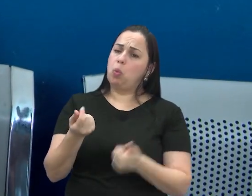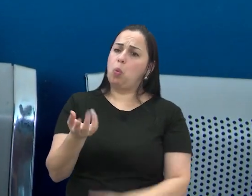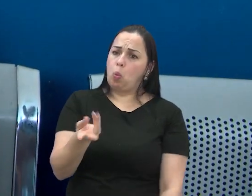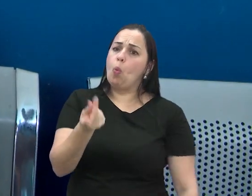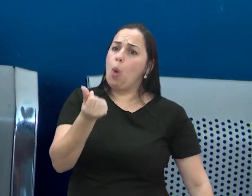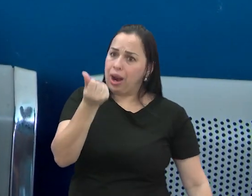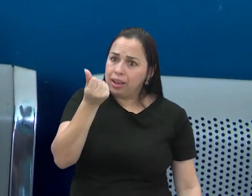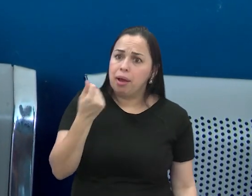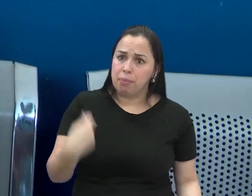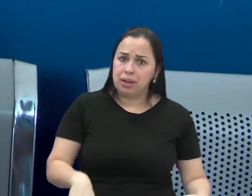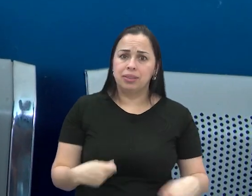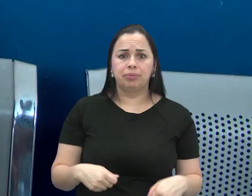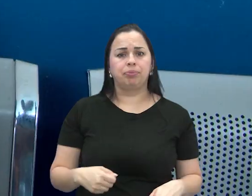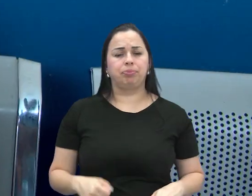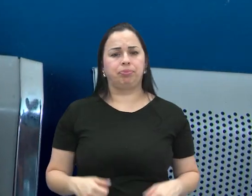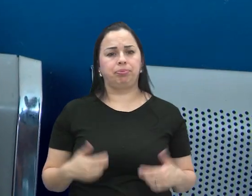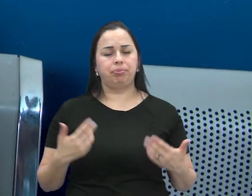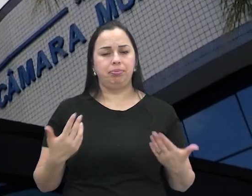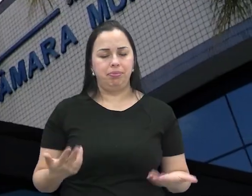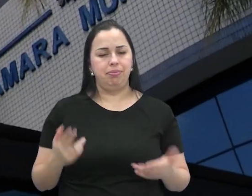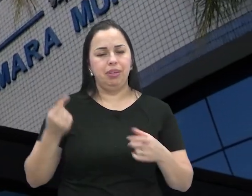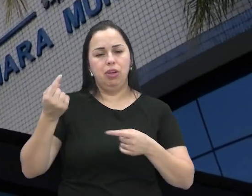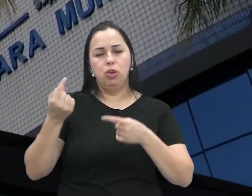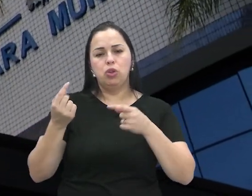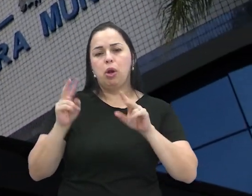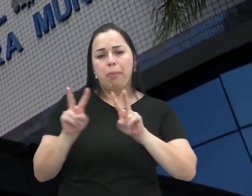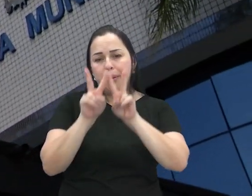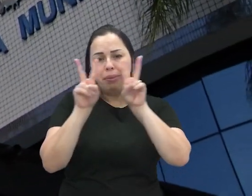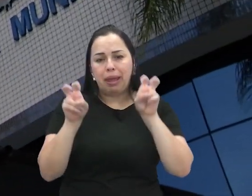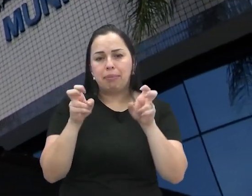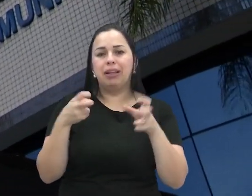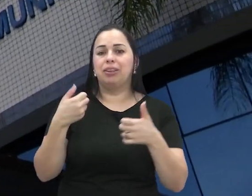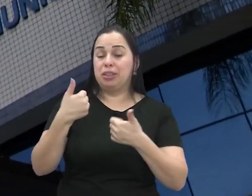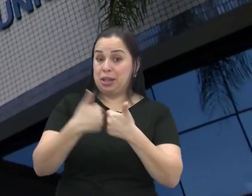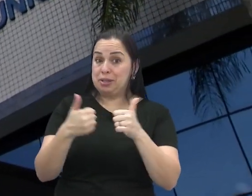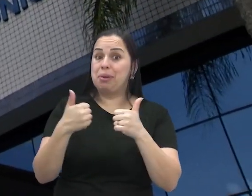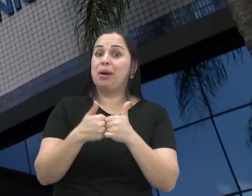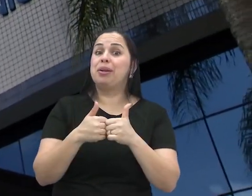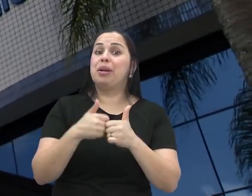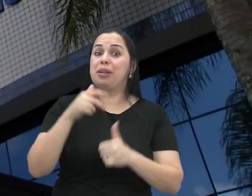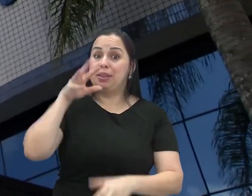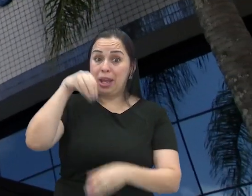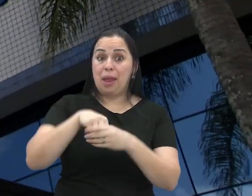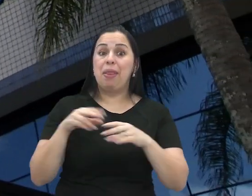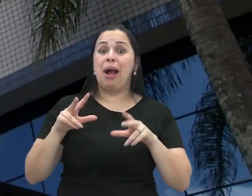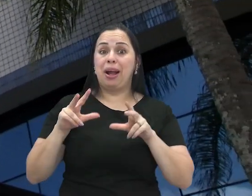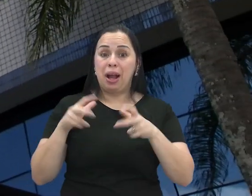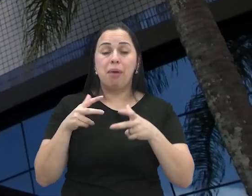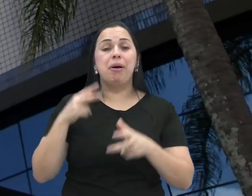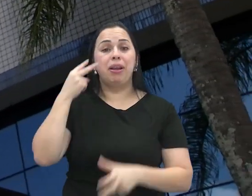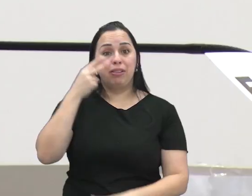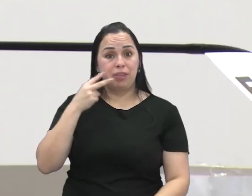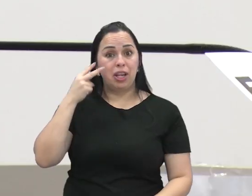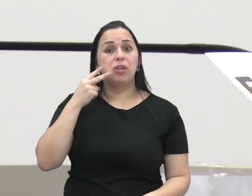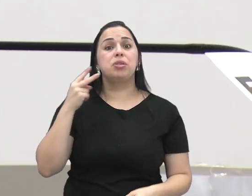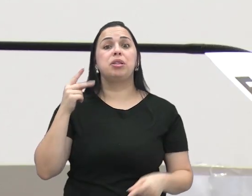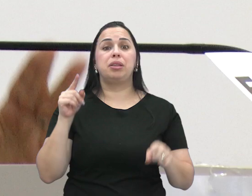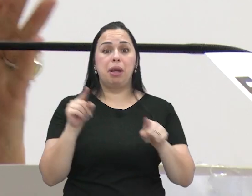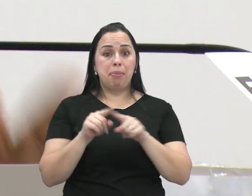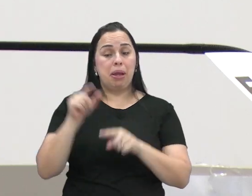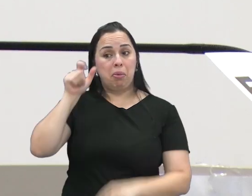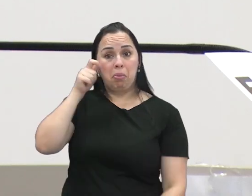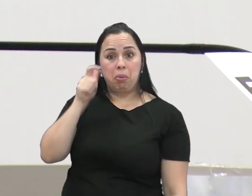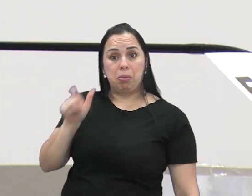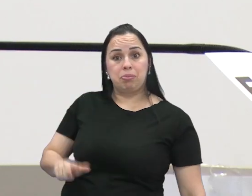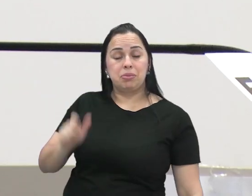com certeza. É o mínimo que a gente espera. A discussão sobre o transporte coletivo também é pauta na Câmara Municipal. Para a